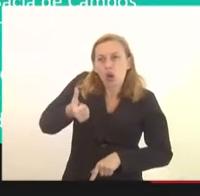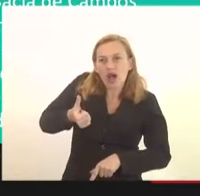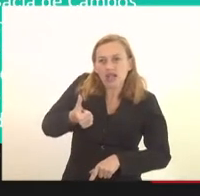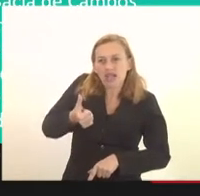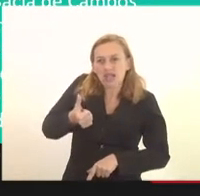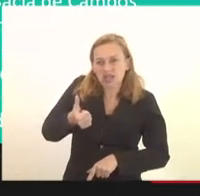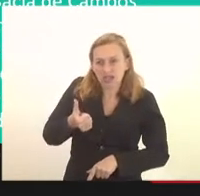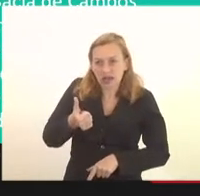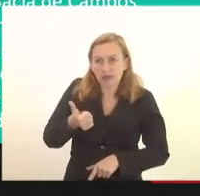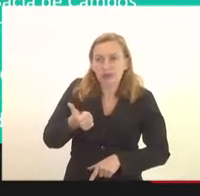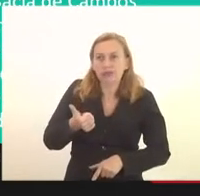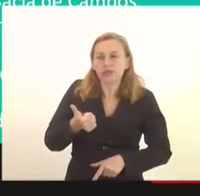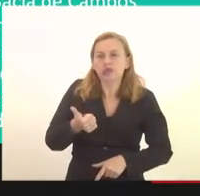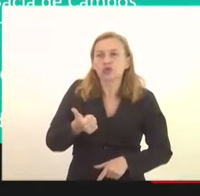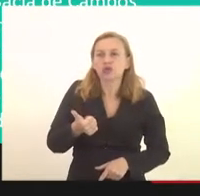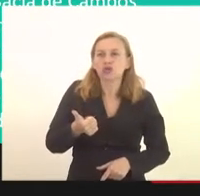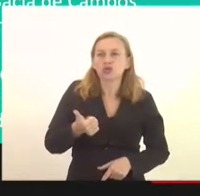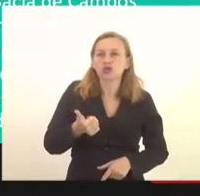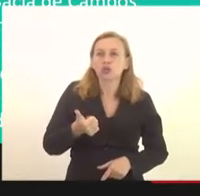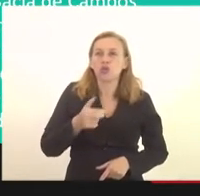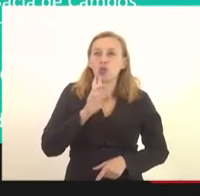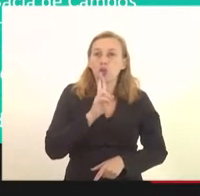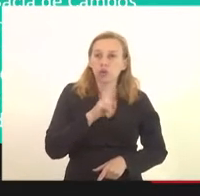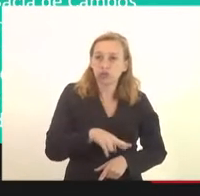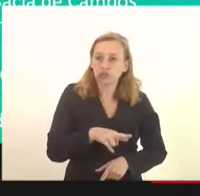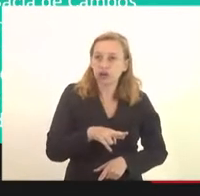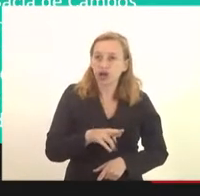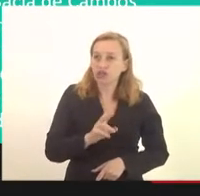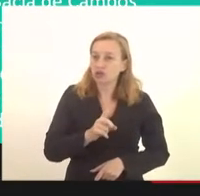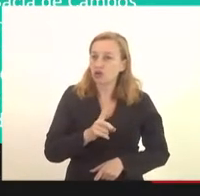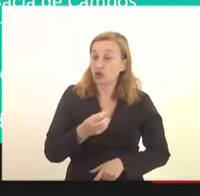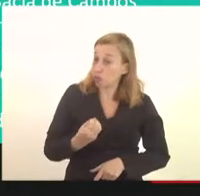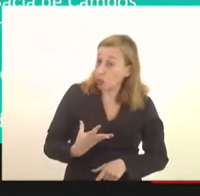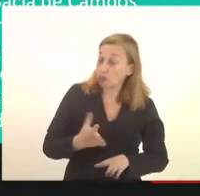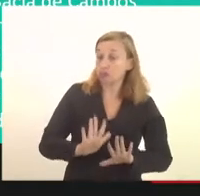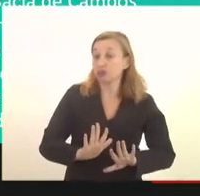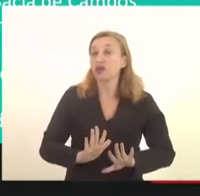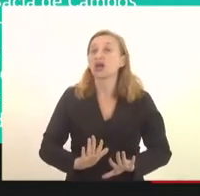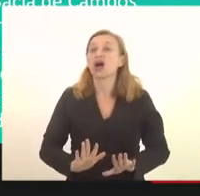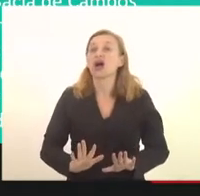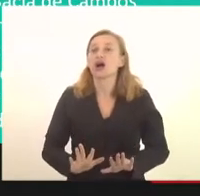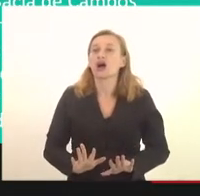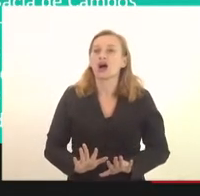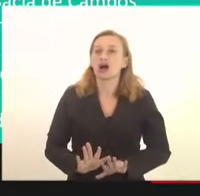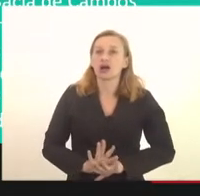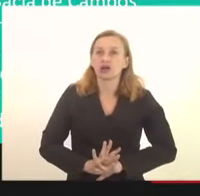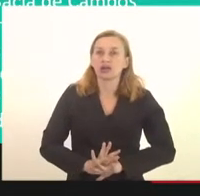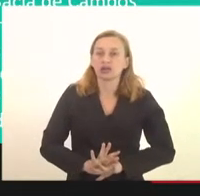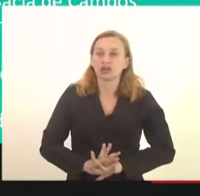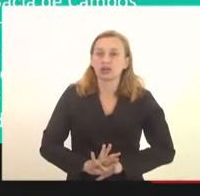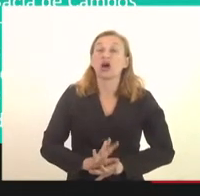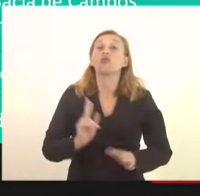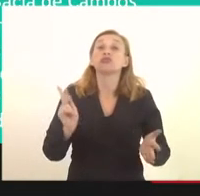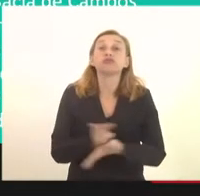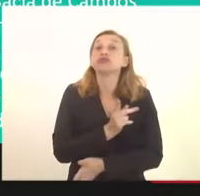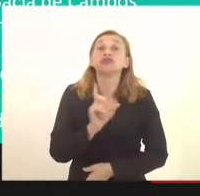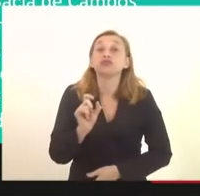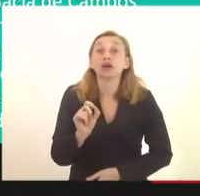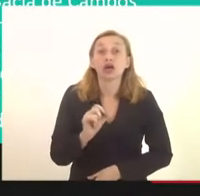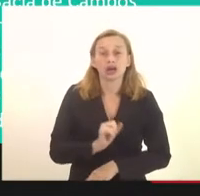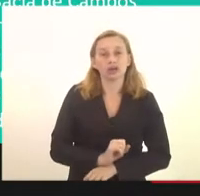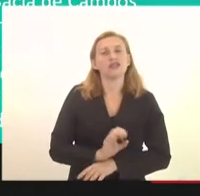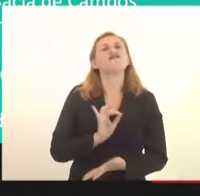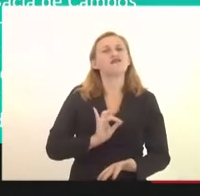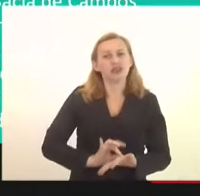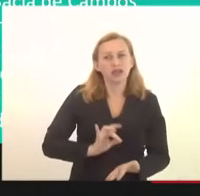Campos, cujo resultado não foi muito animador. Mas o que acontece é que, se a gente realmente tiver